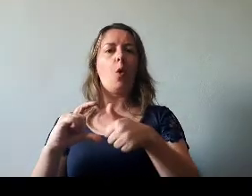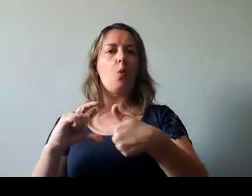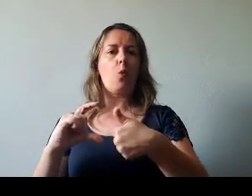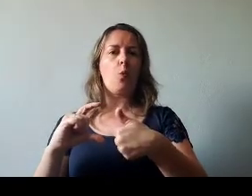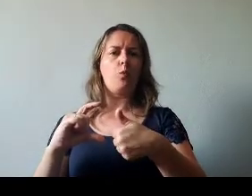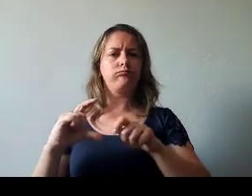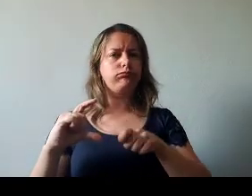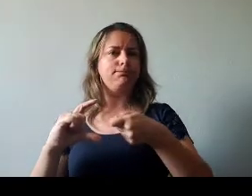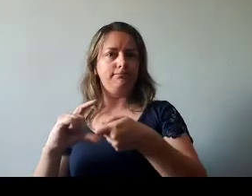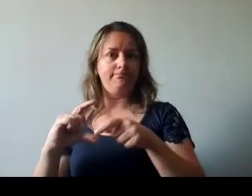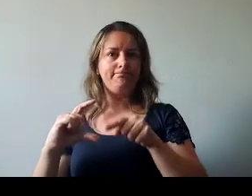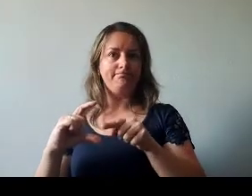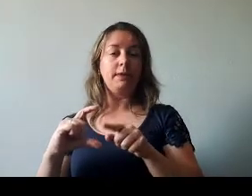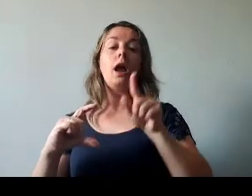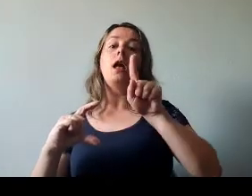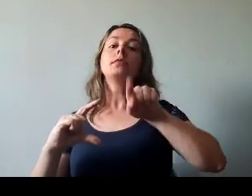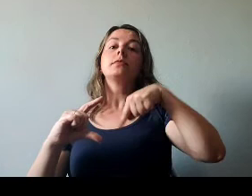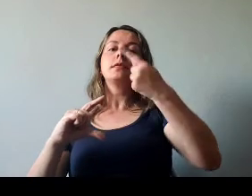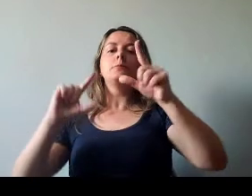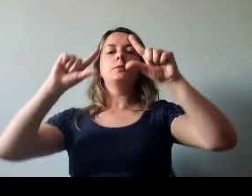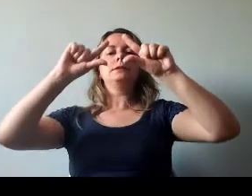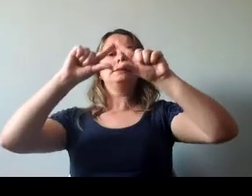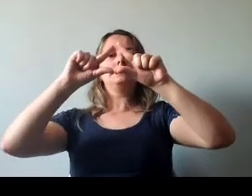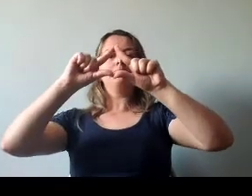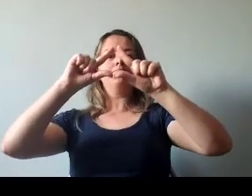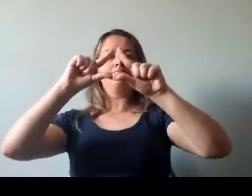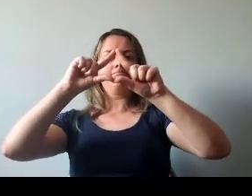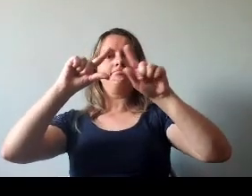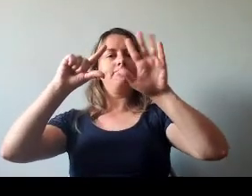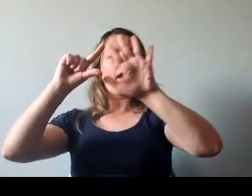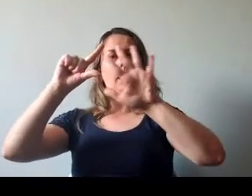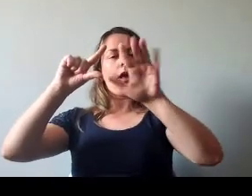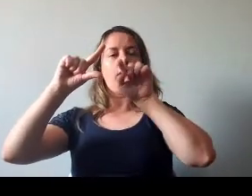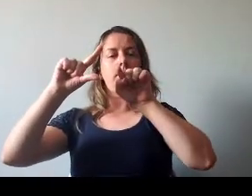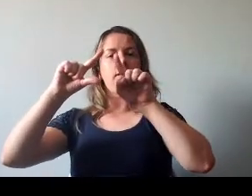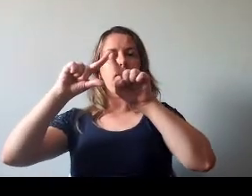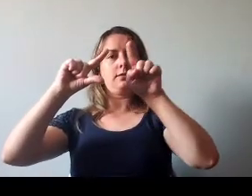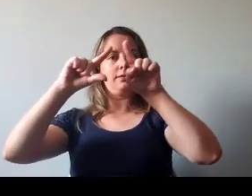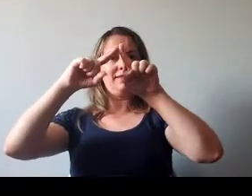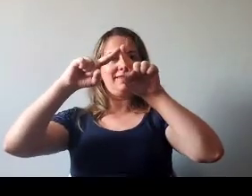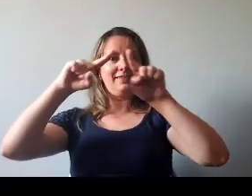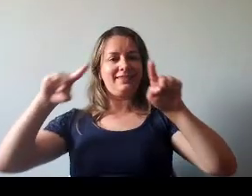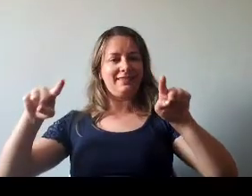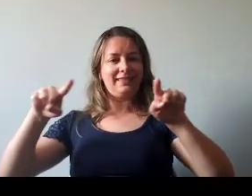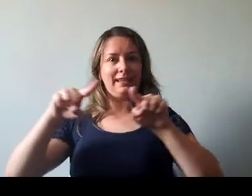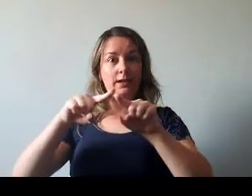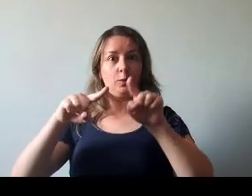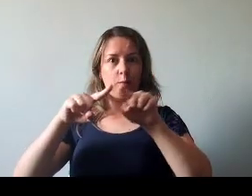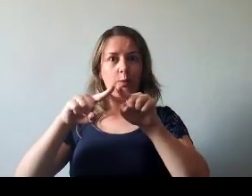vou fazer a área aqui do triângulo depois, que é a área aqui A2, tá?